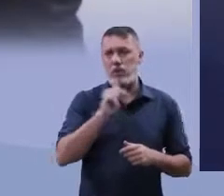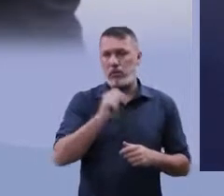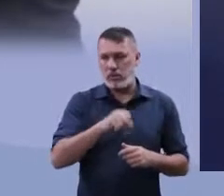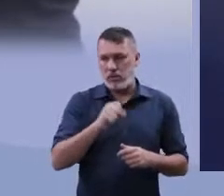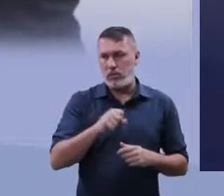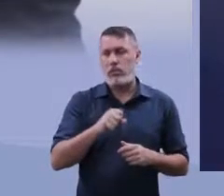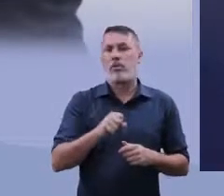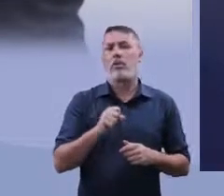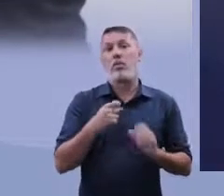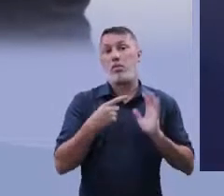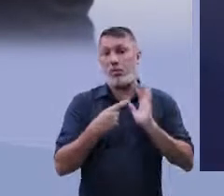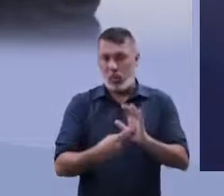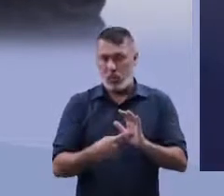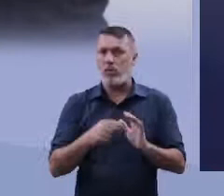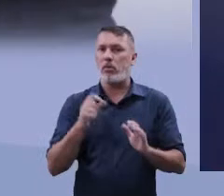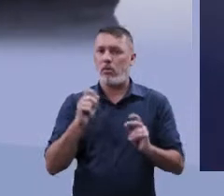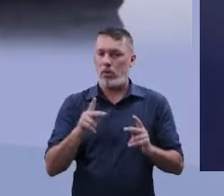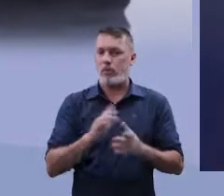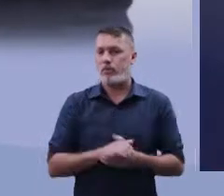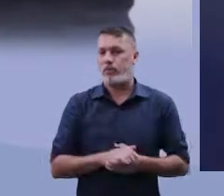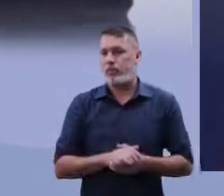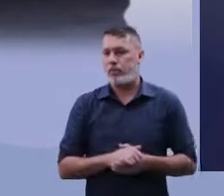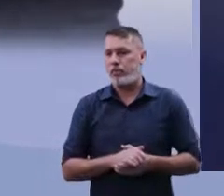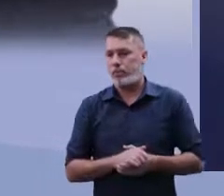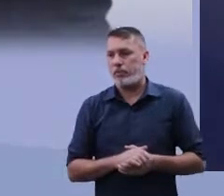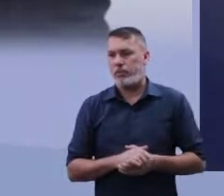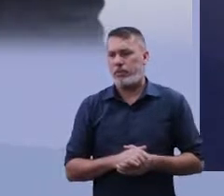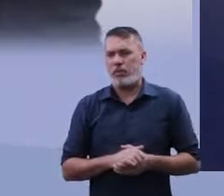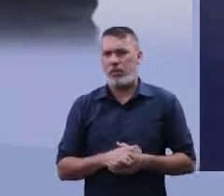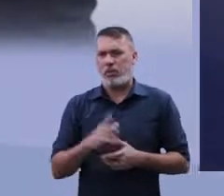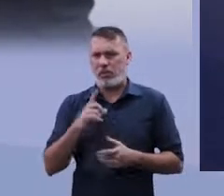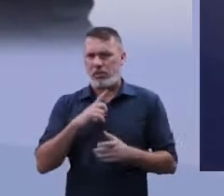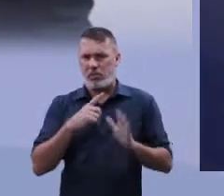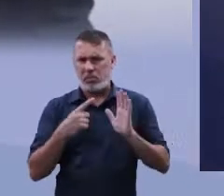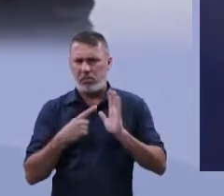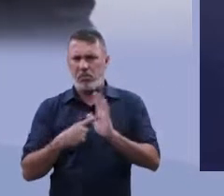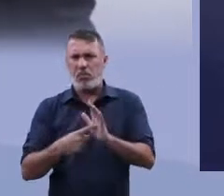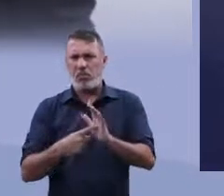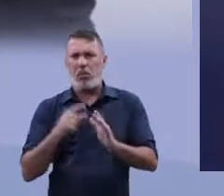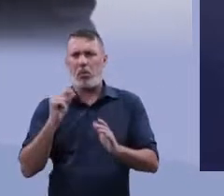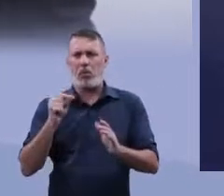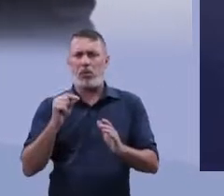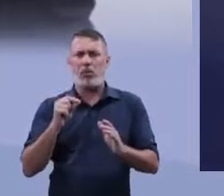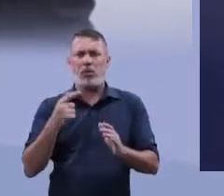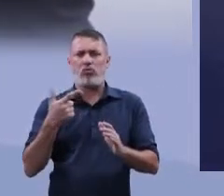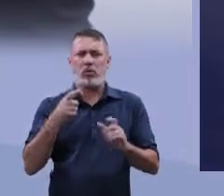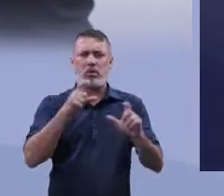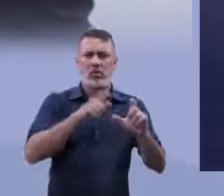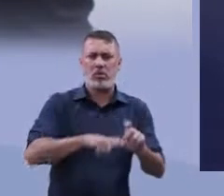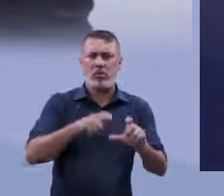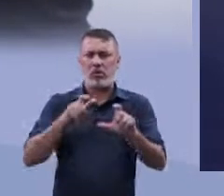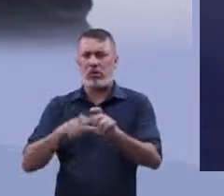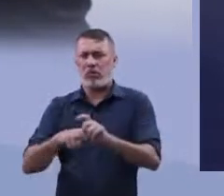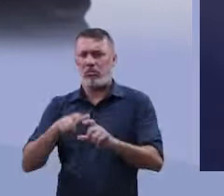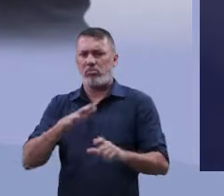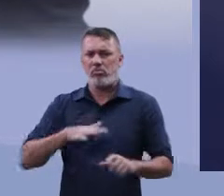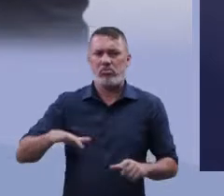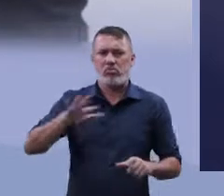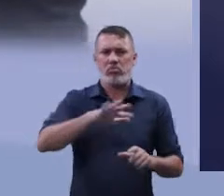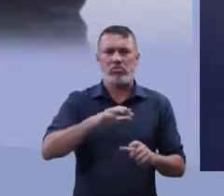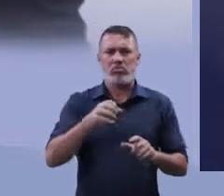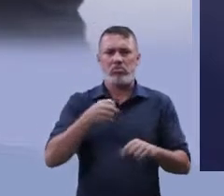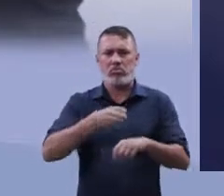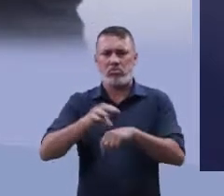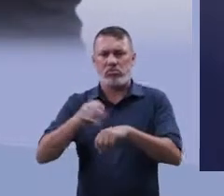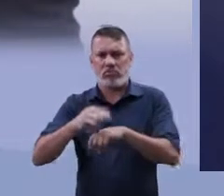fenômeno, como a coisa se apresenta. Revela a relação de interdependência entre os dados da experiência da reflexão